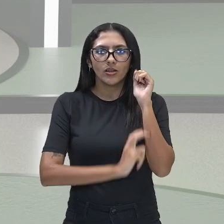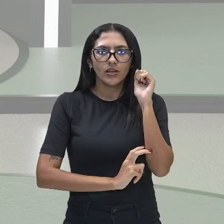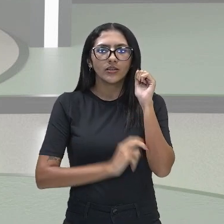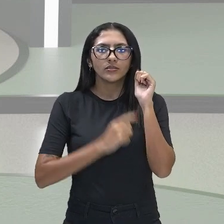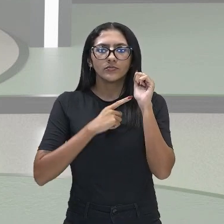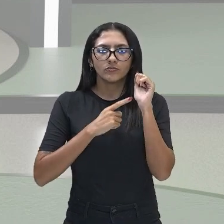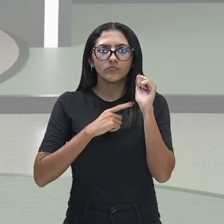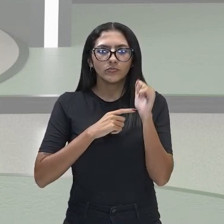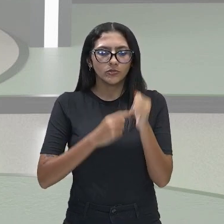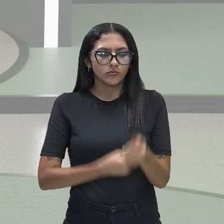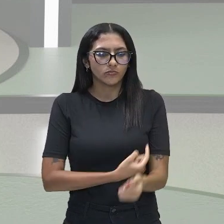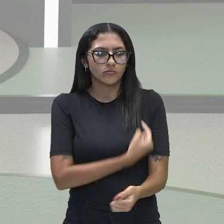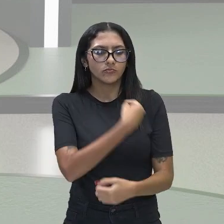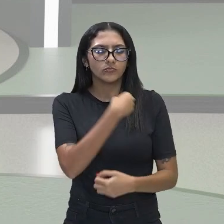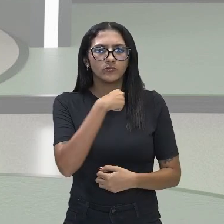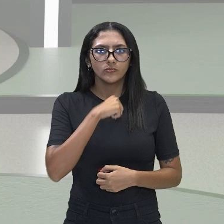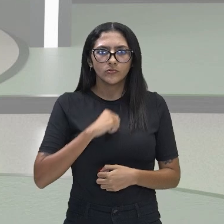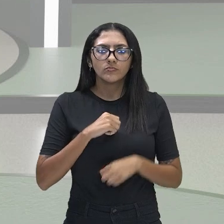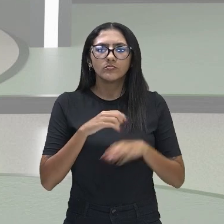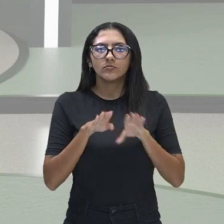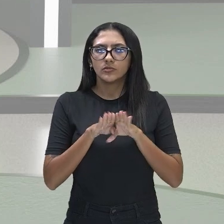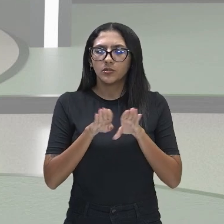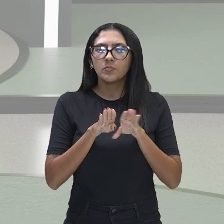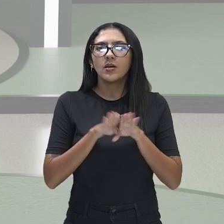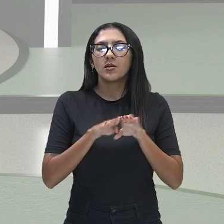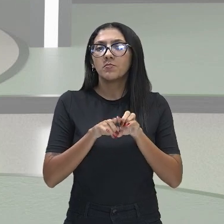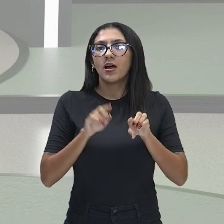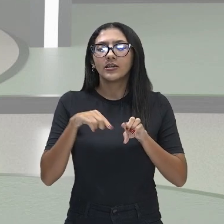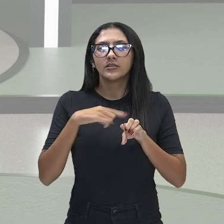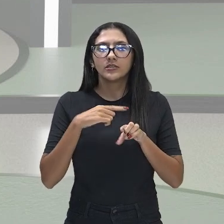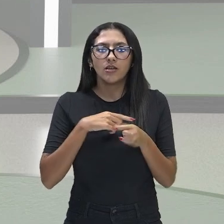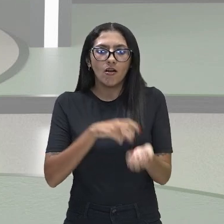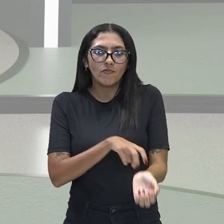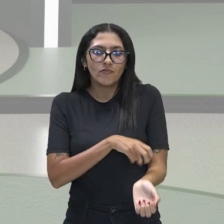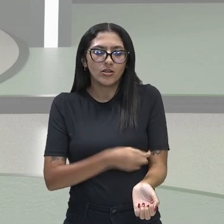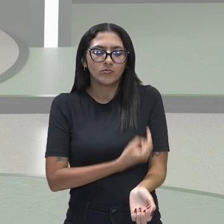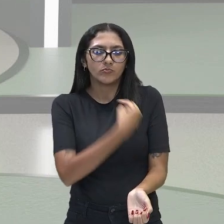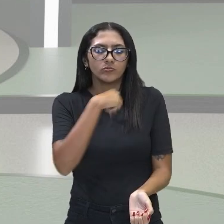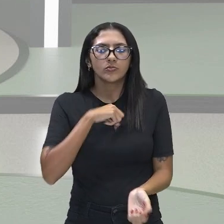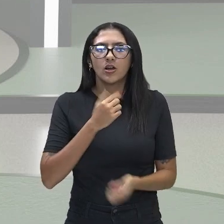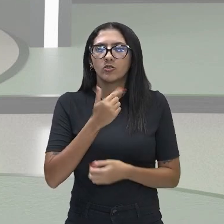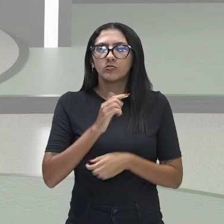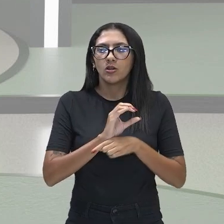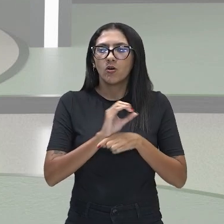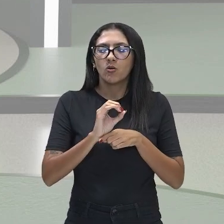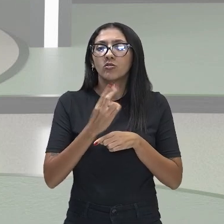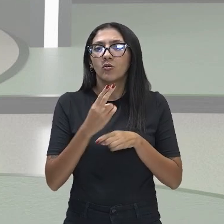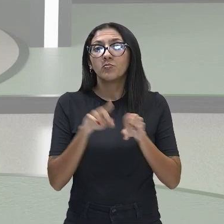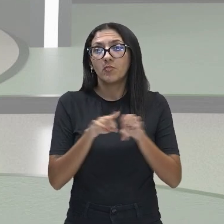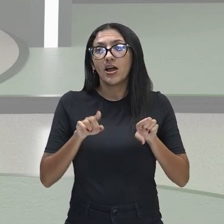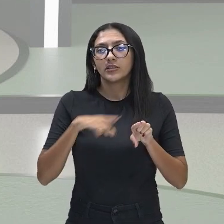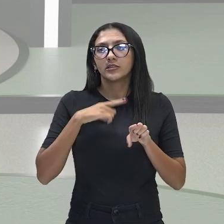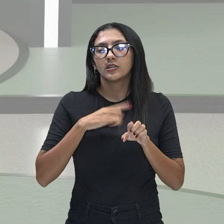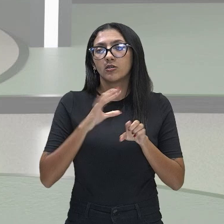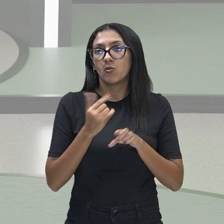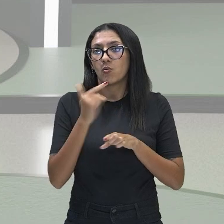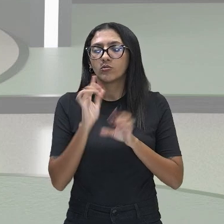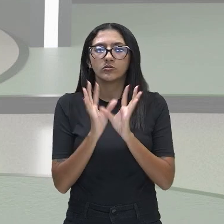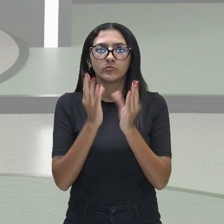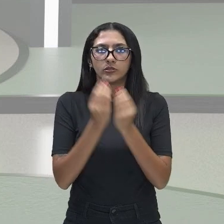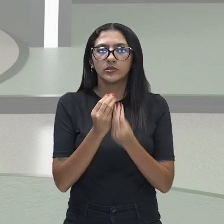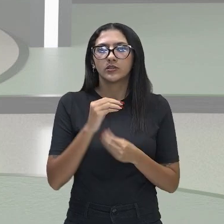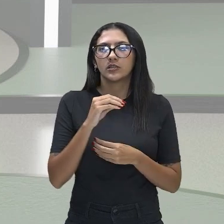sangue pobre em oxigênio e rico em quê? Em gás carbônico. E